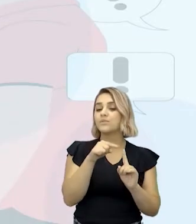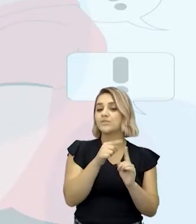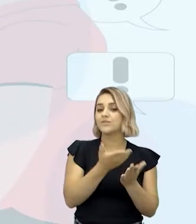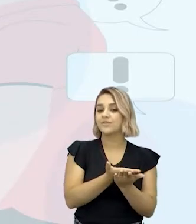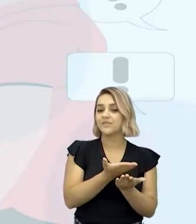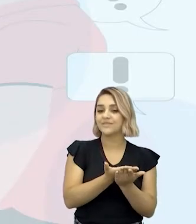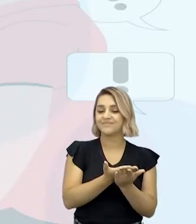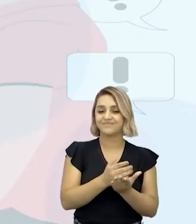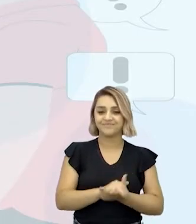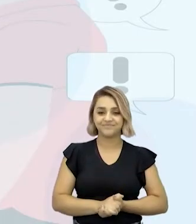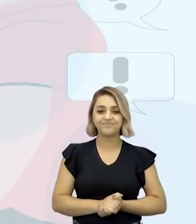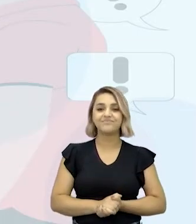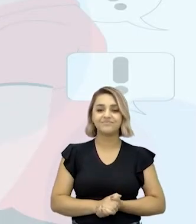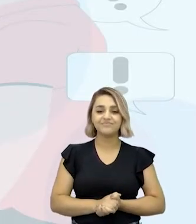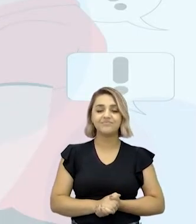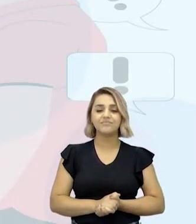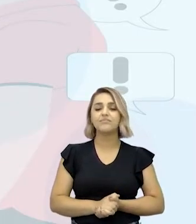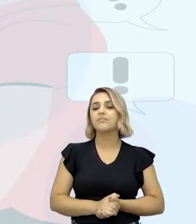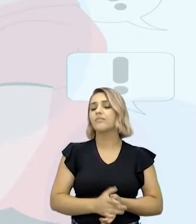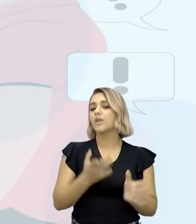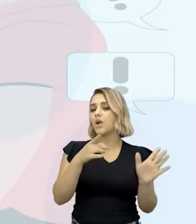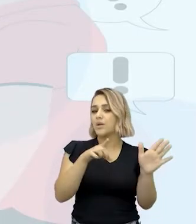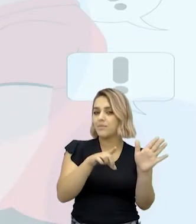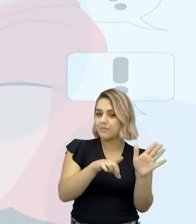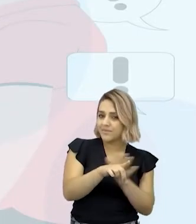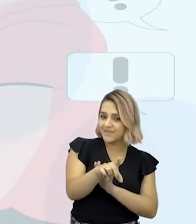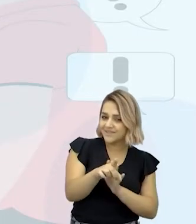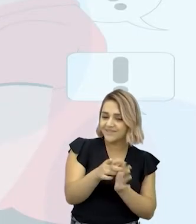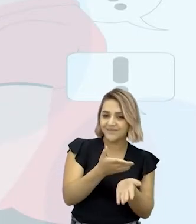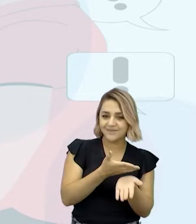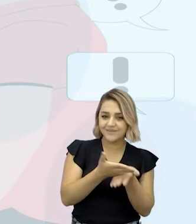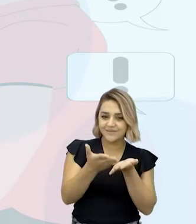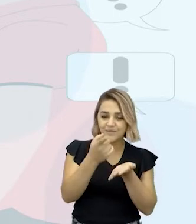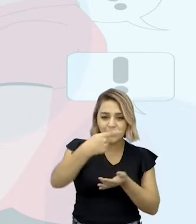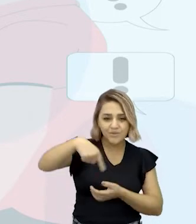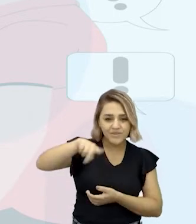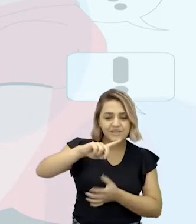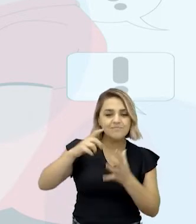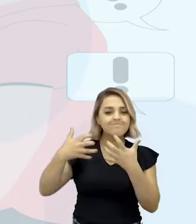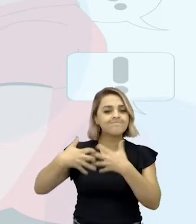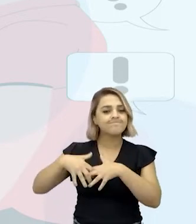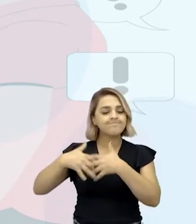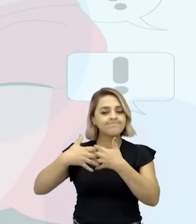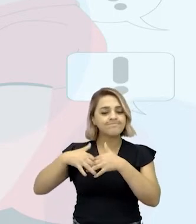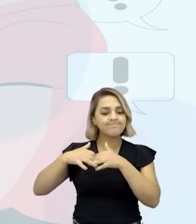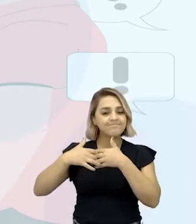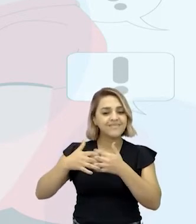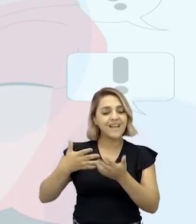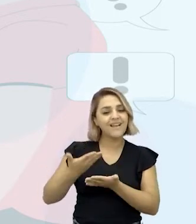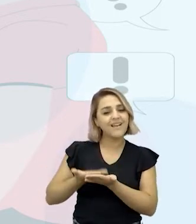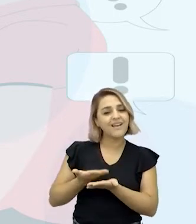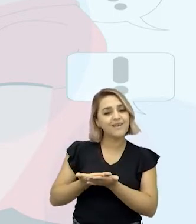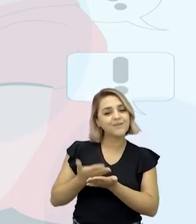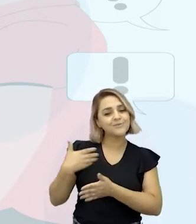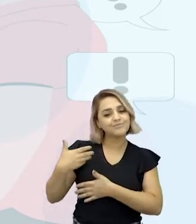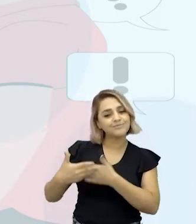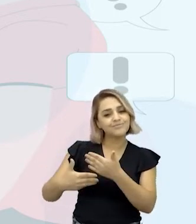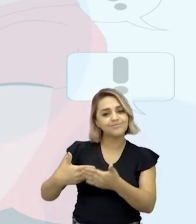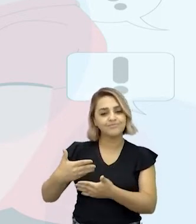ok? E temos aí uma perguntinha inicial para vocês irem refletindo no decorrer da aula,